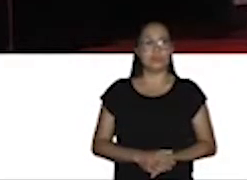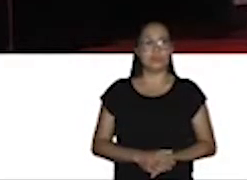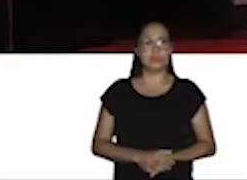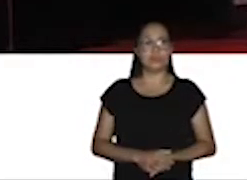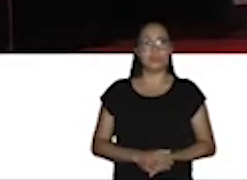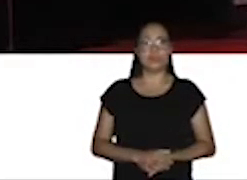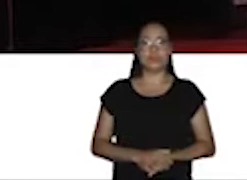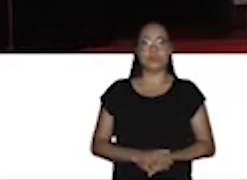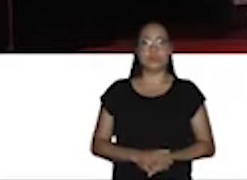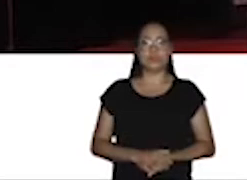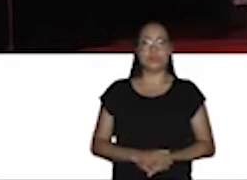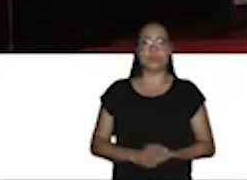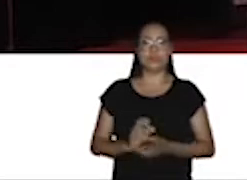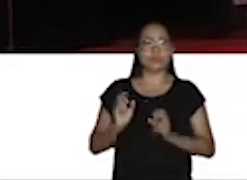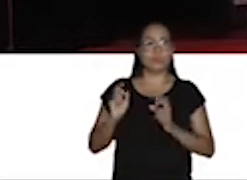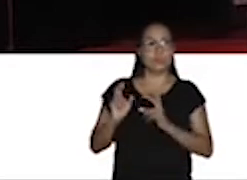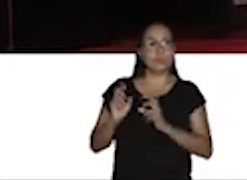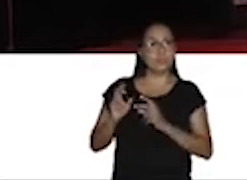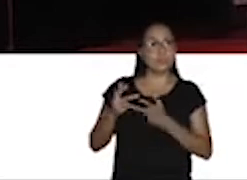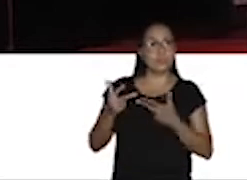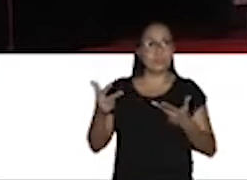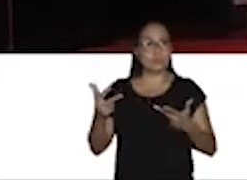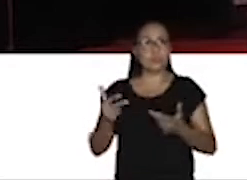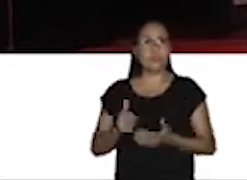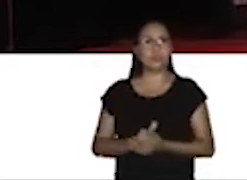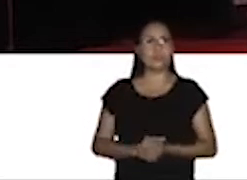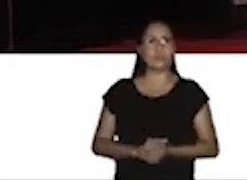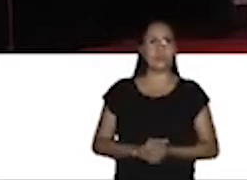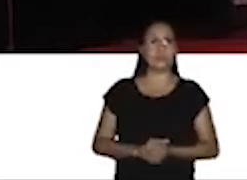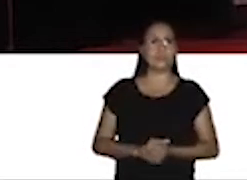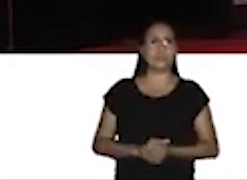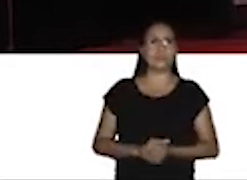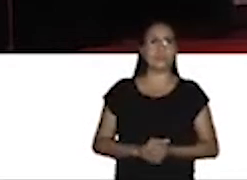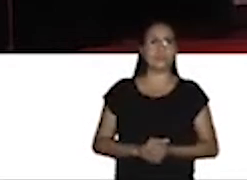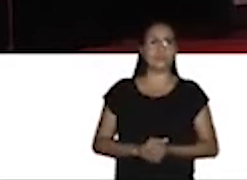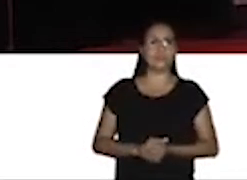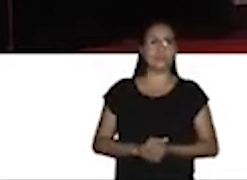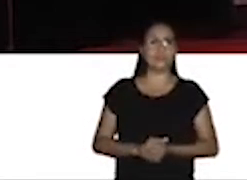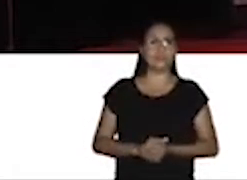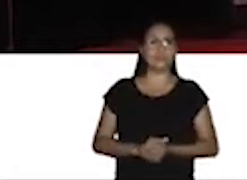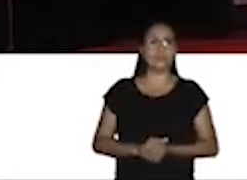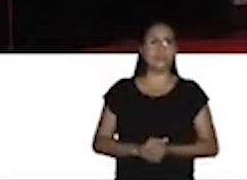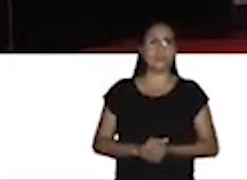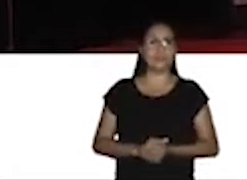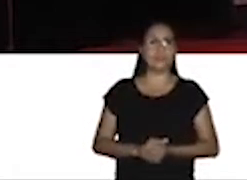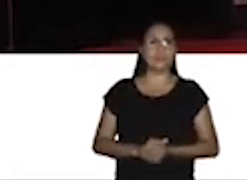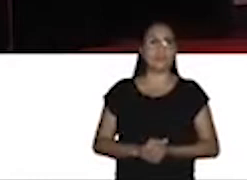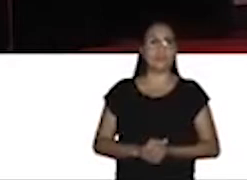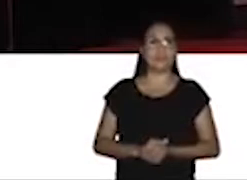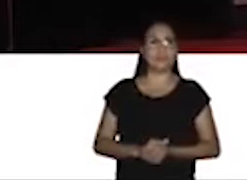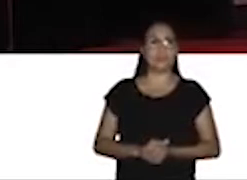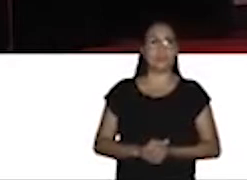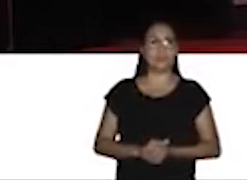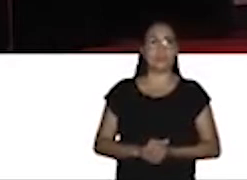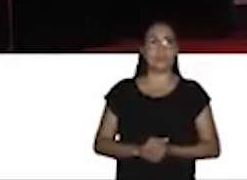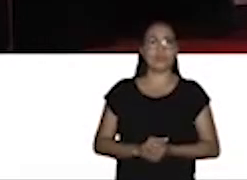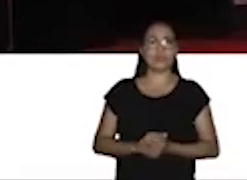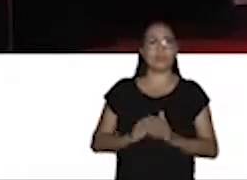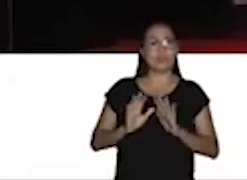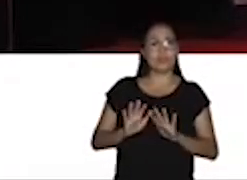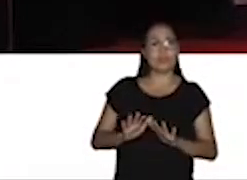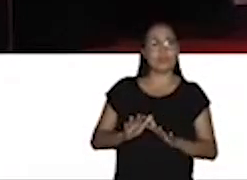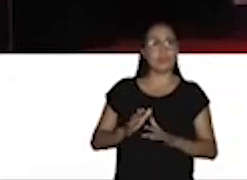É vender o campito, a ponta de gado manso e ficando com a leiteira das